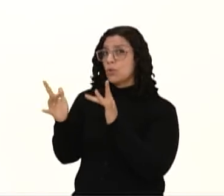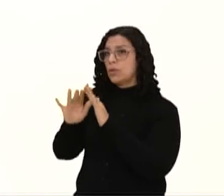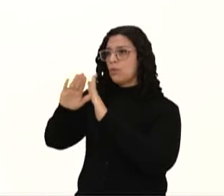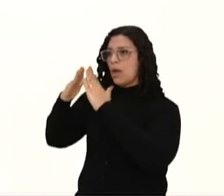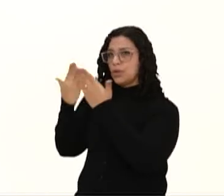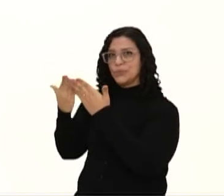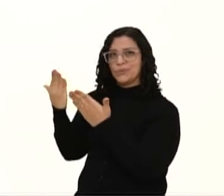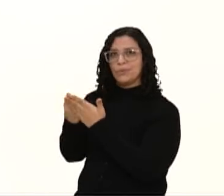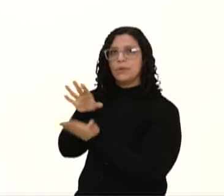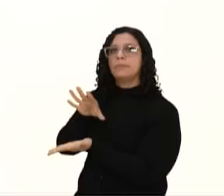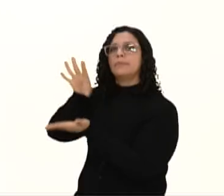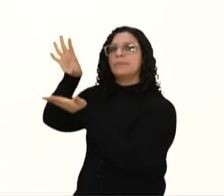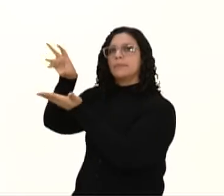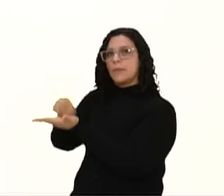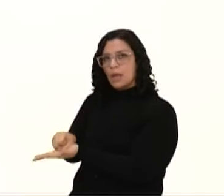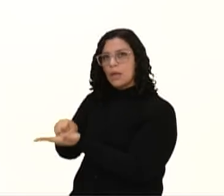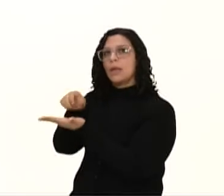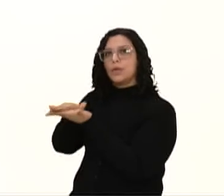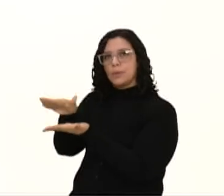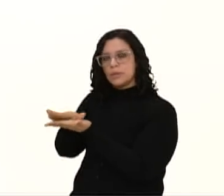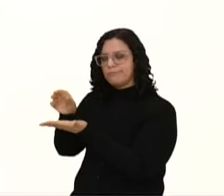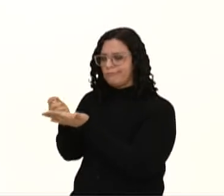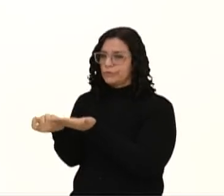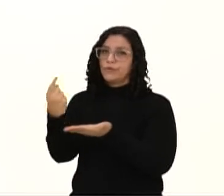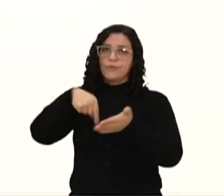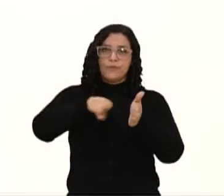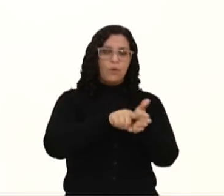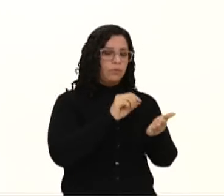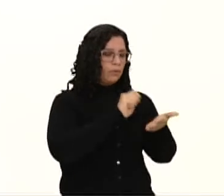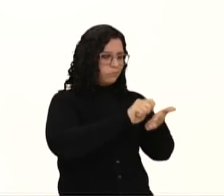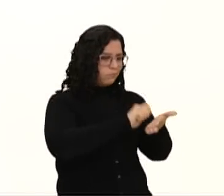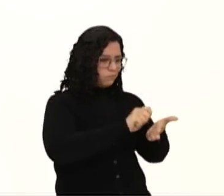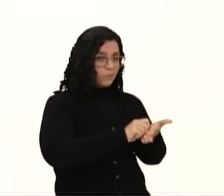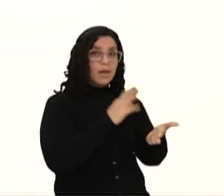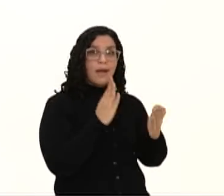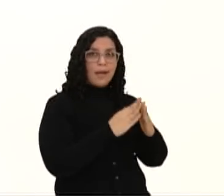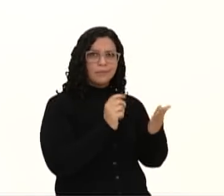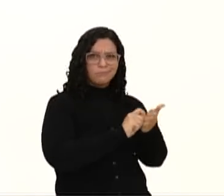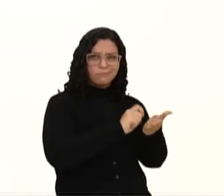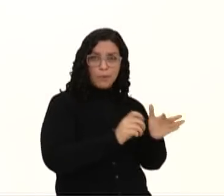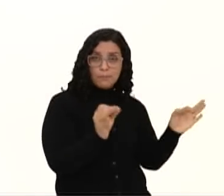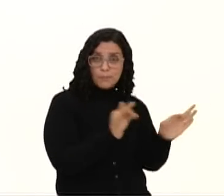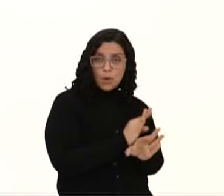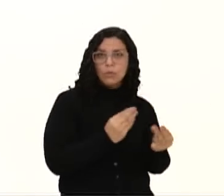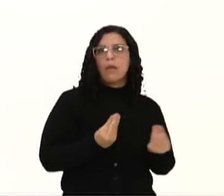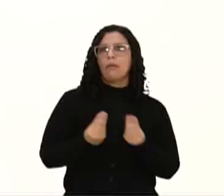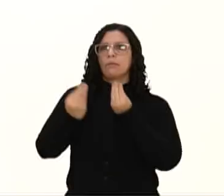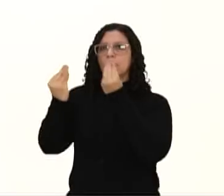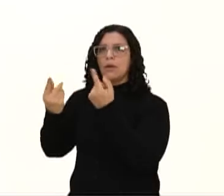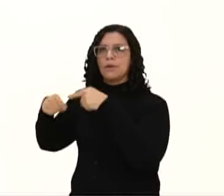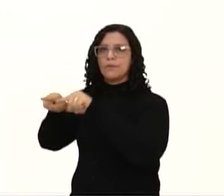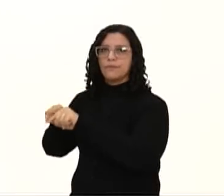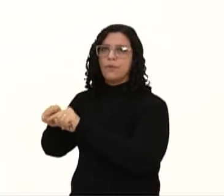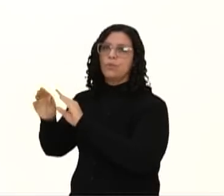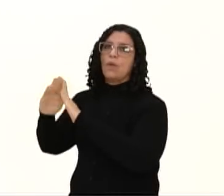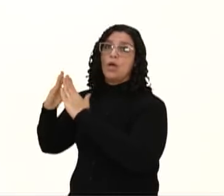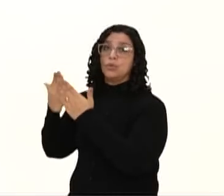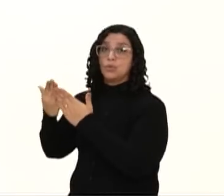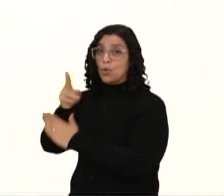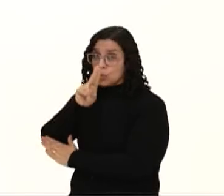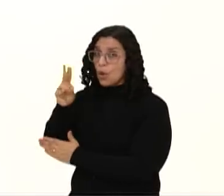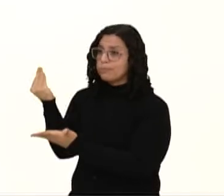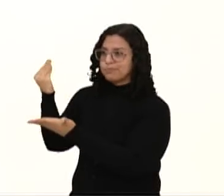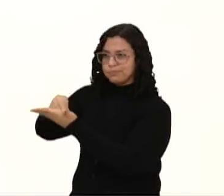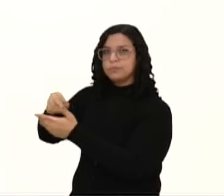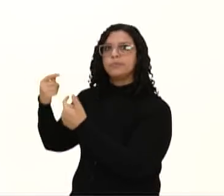contato com a escola e aí pede o material impresso, resolve as atividades, devolve na escola devidamente identificado